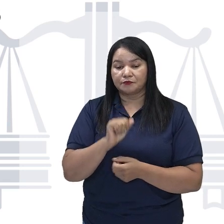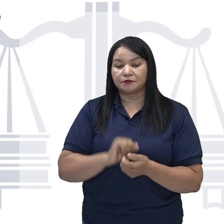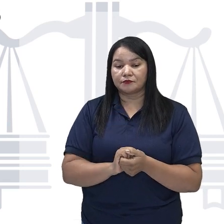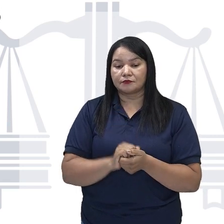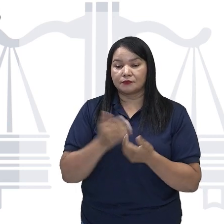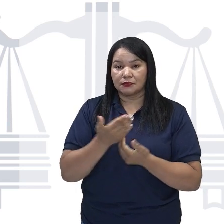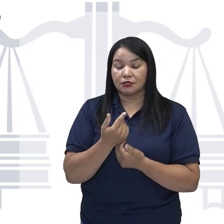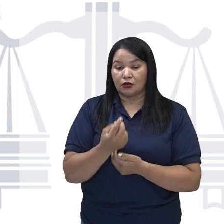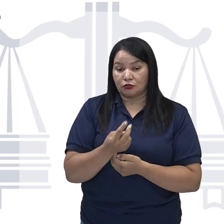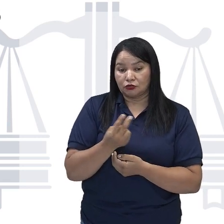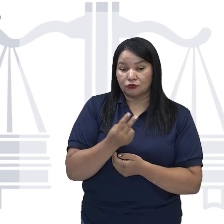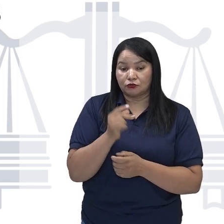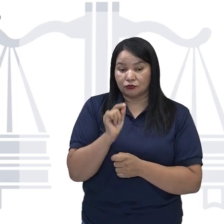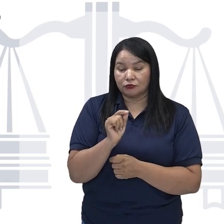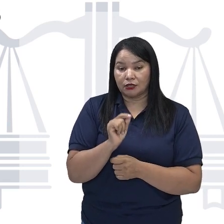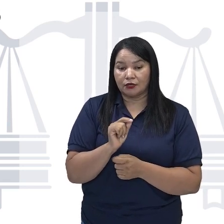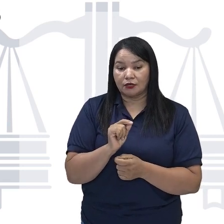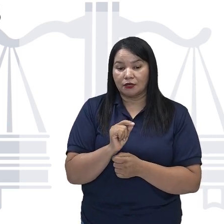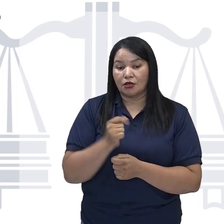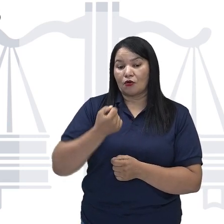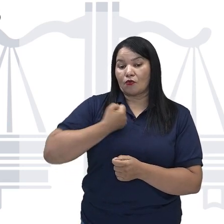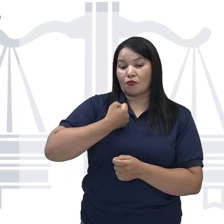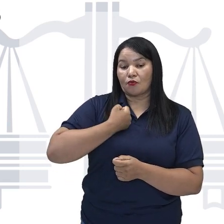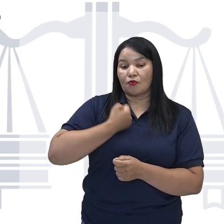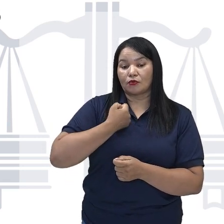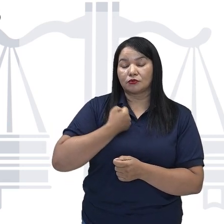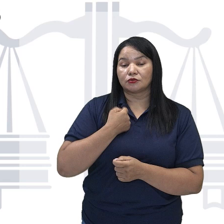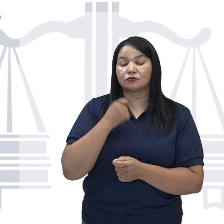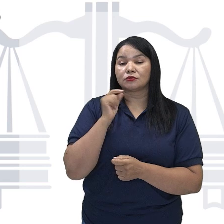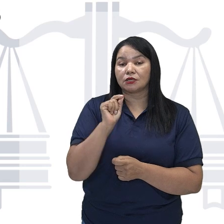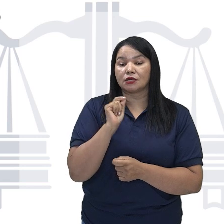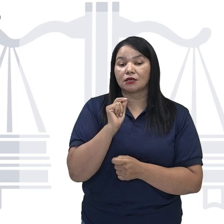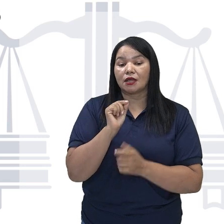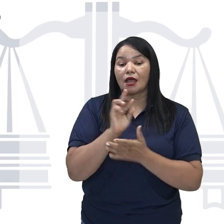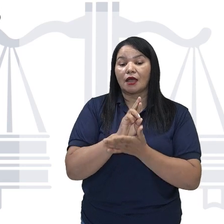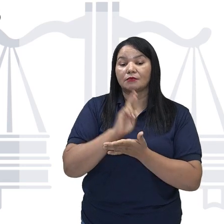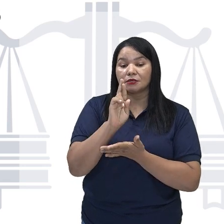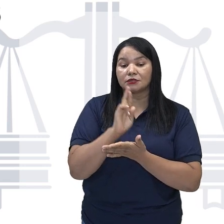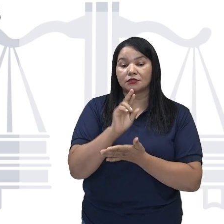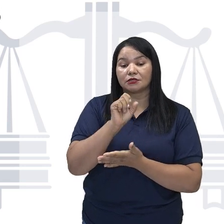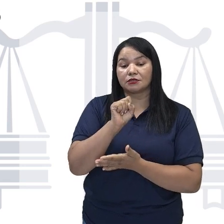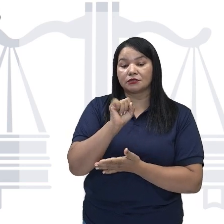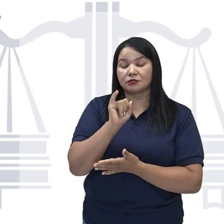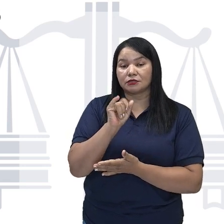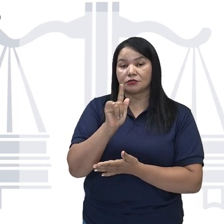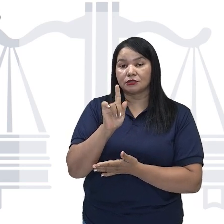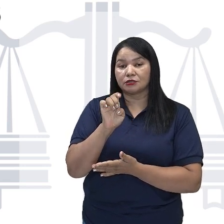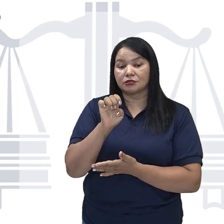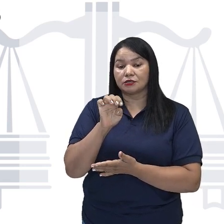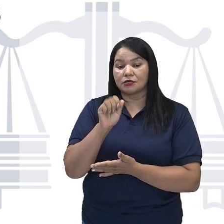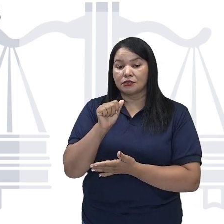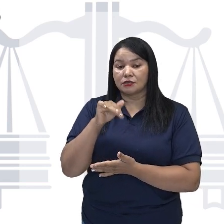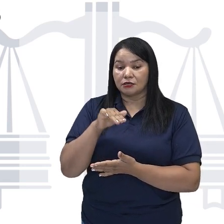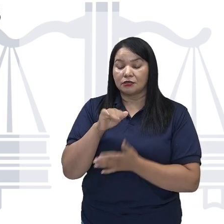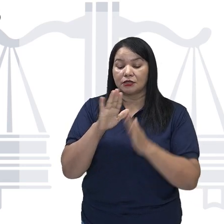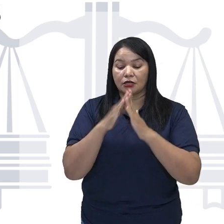esse 383, é o código que representa o CIGEAN da escola sede.